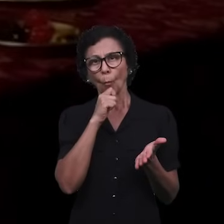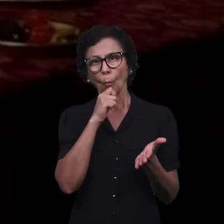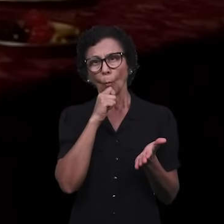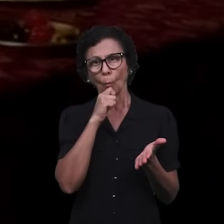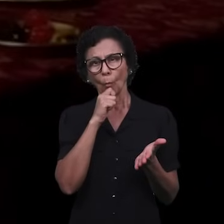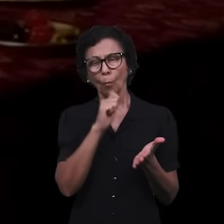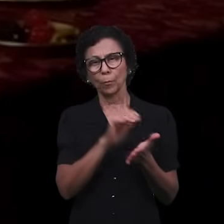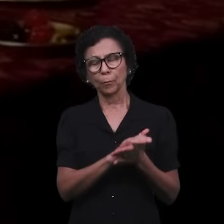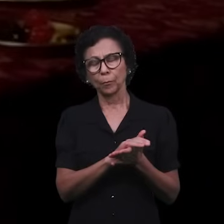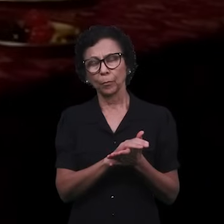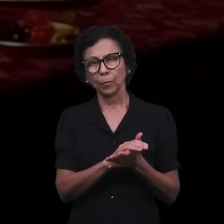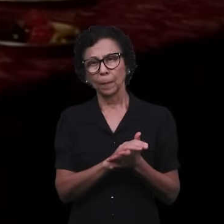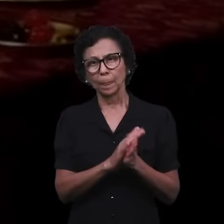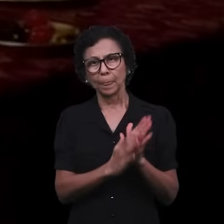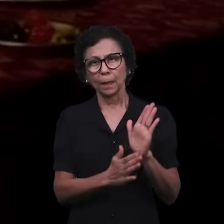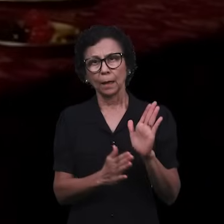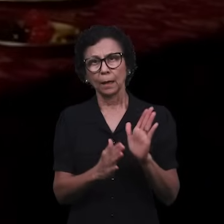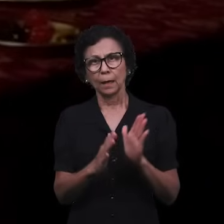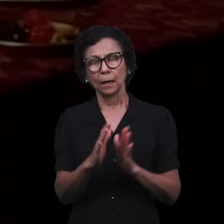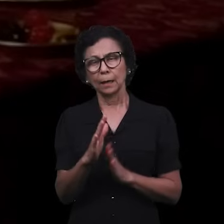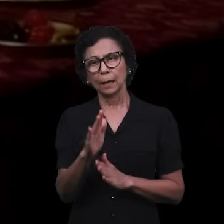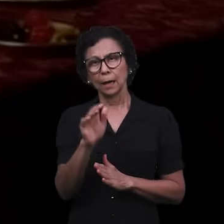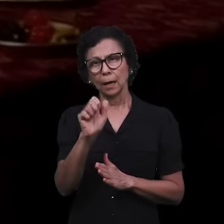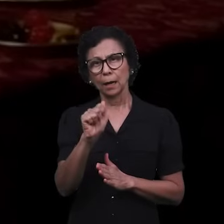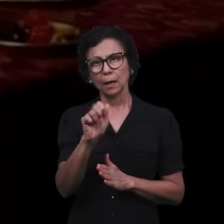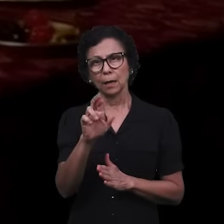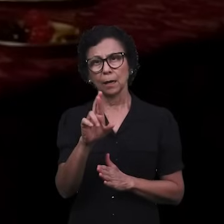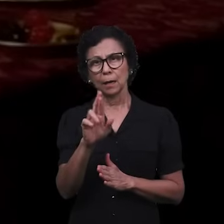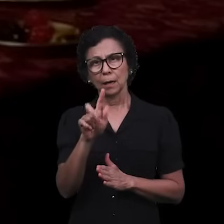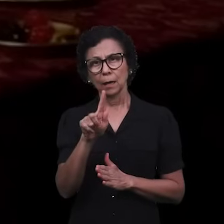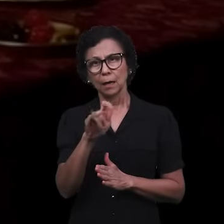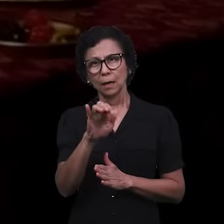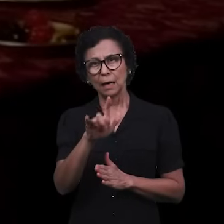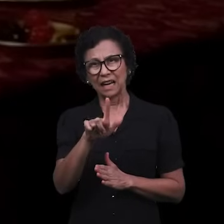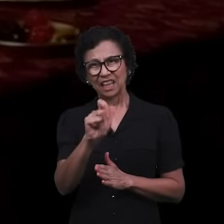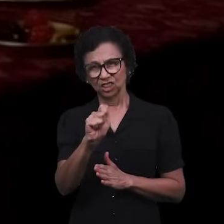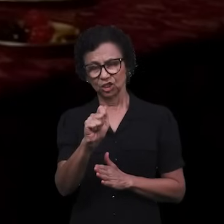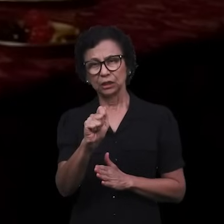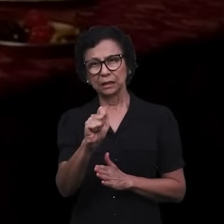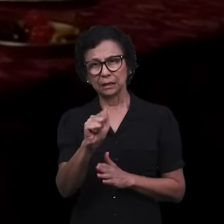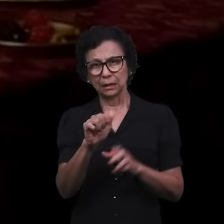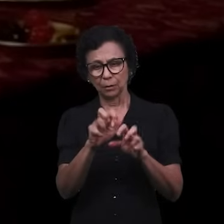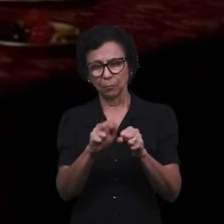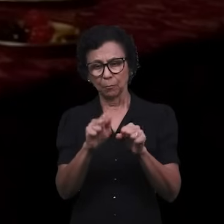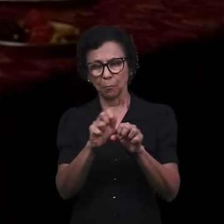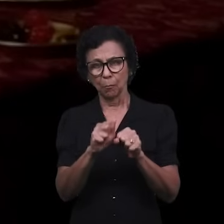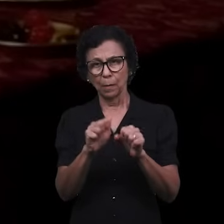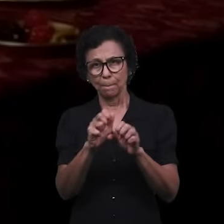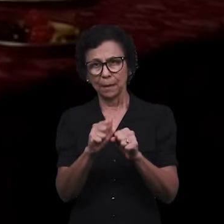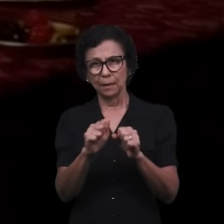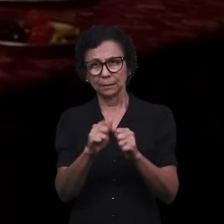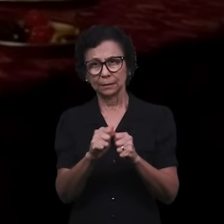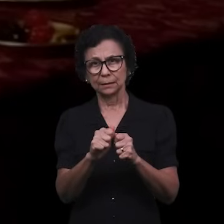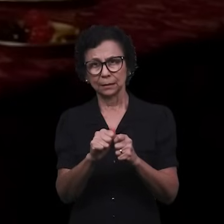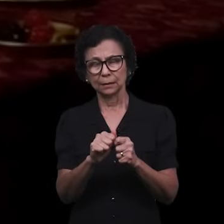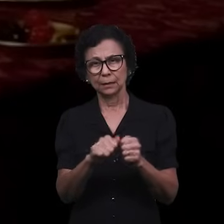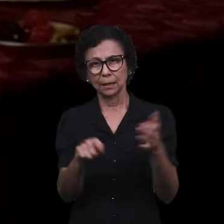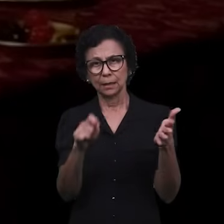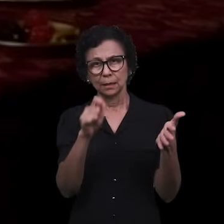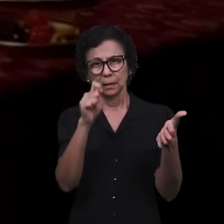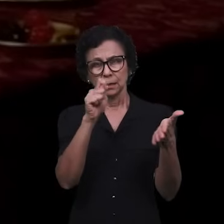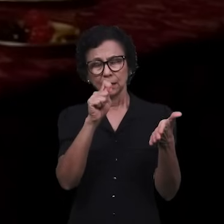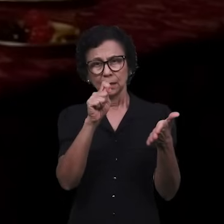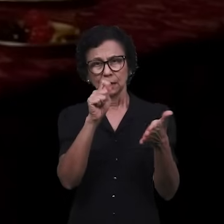papel naquela ocasião. Eram placas de argila e eles tinham uma cunha, de onde vê esse nome cuneiforme,